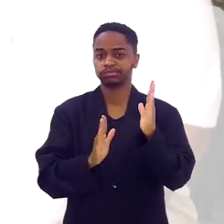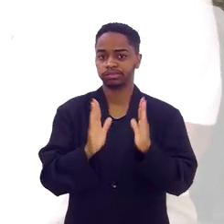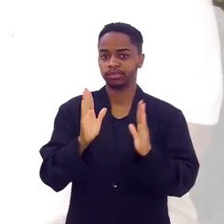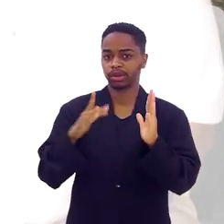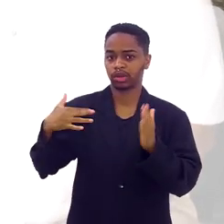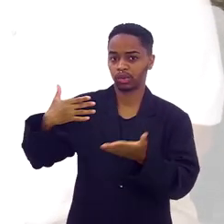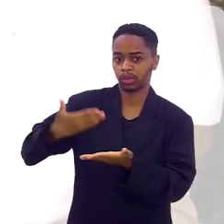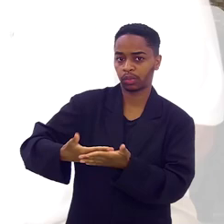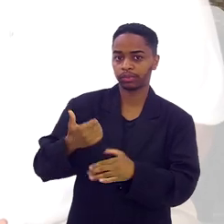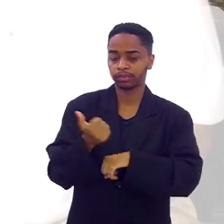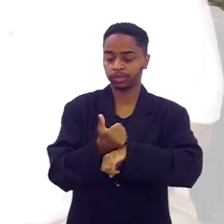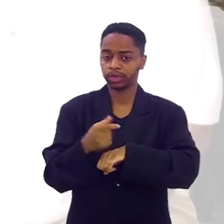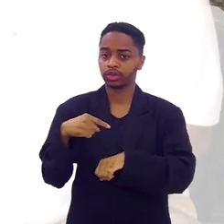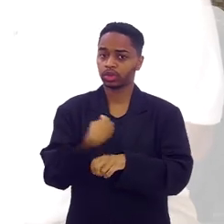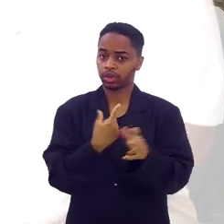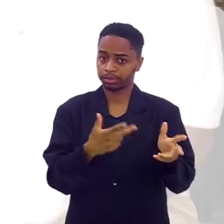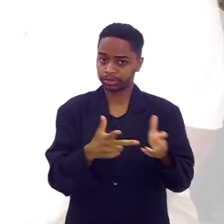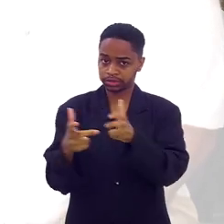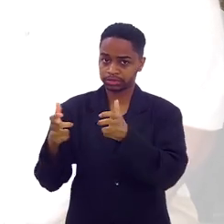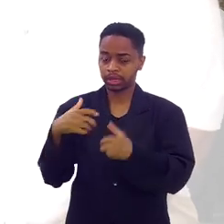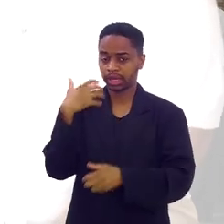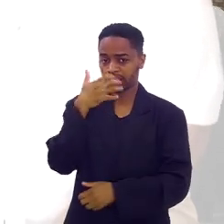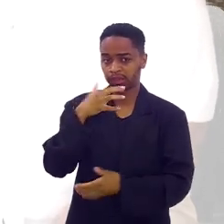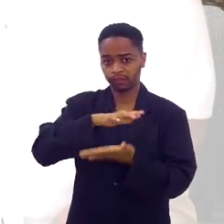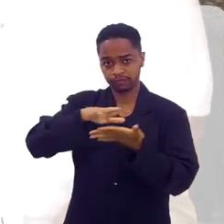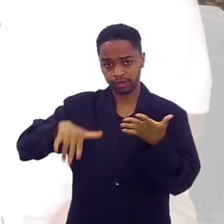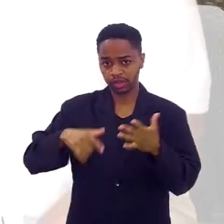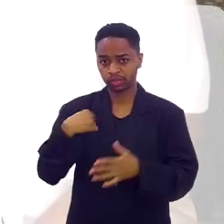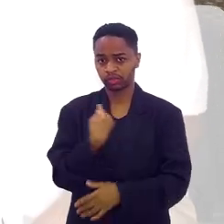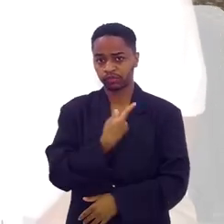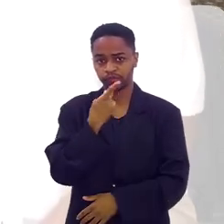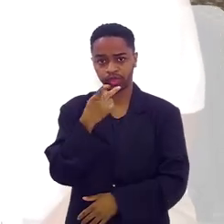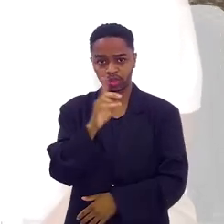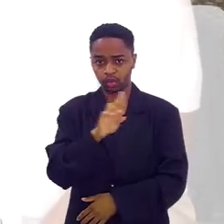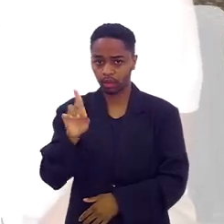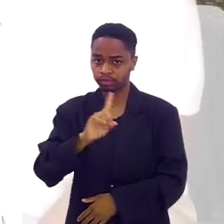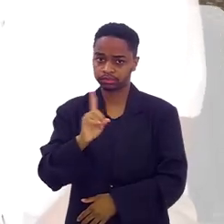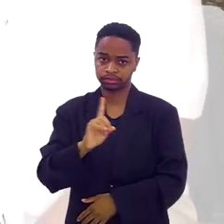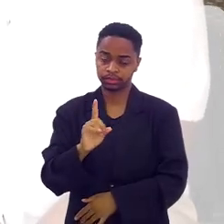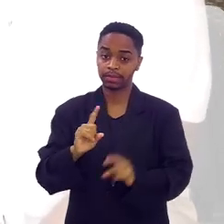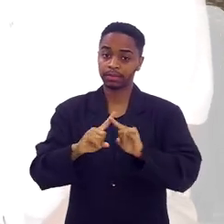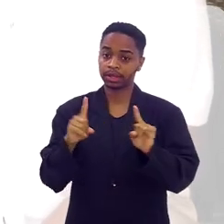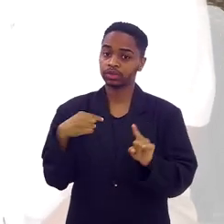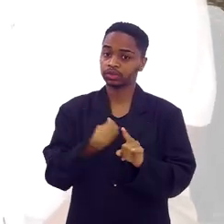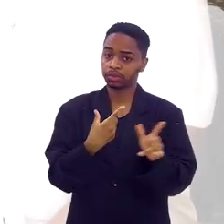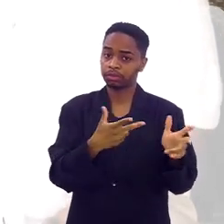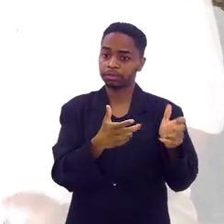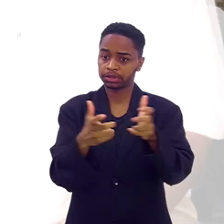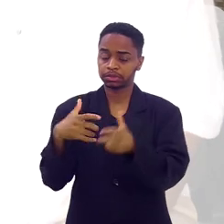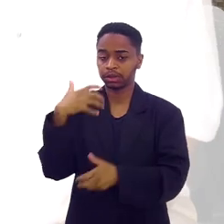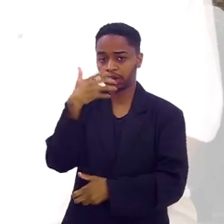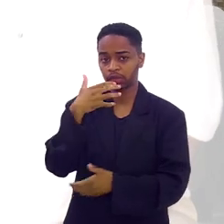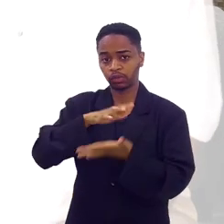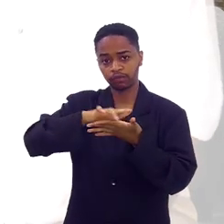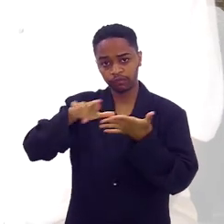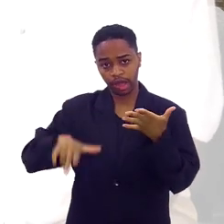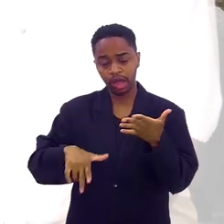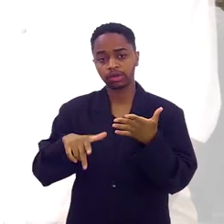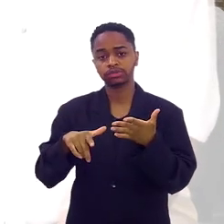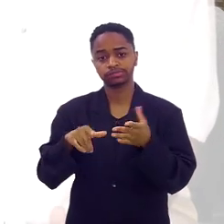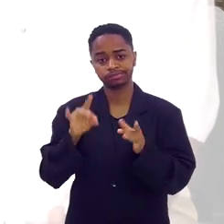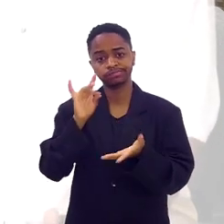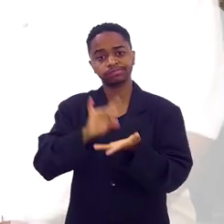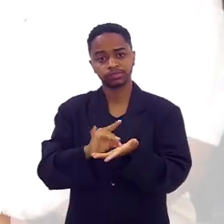Sim. Nós temos visto aí muitas cantoras, não vamos aqui falar os nomes, né? Nós temos visto muitos cantores